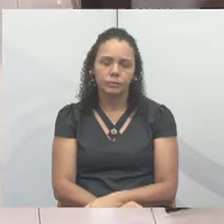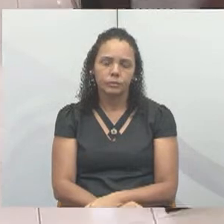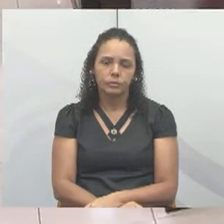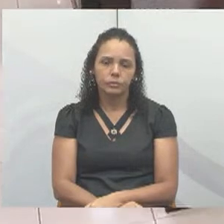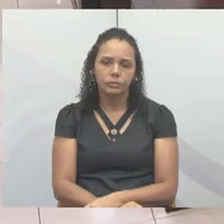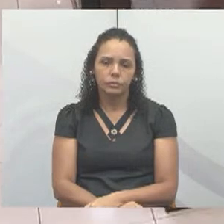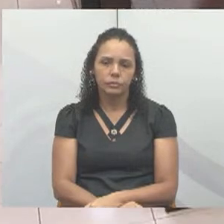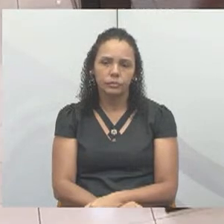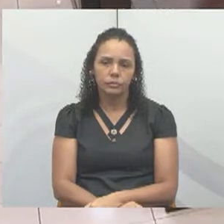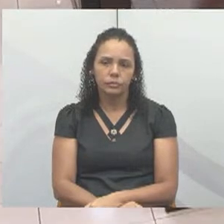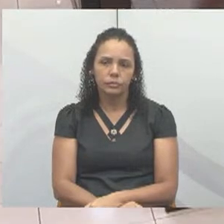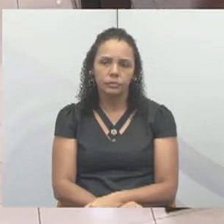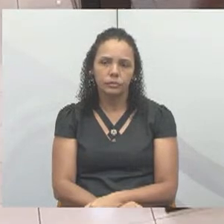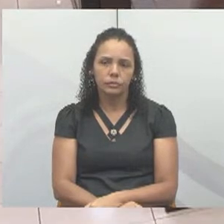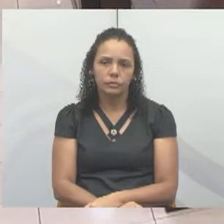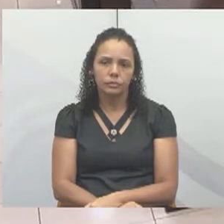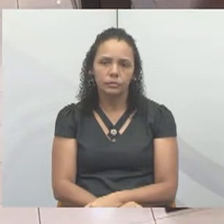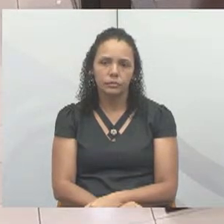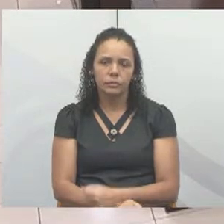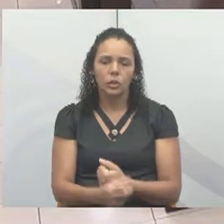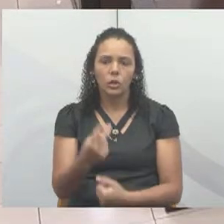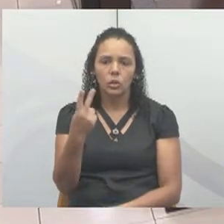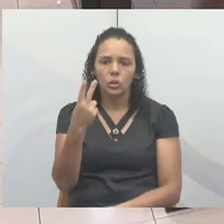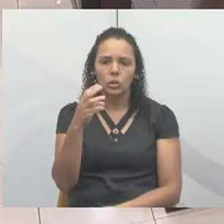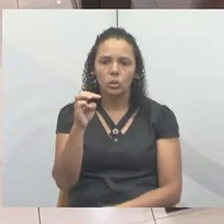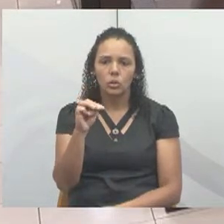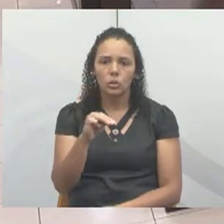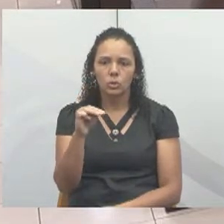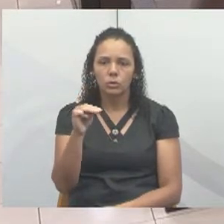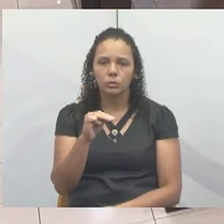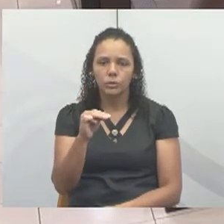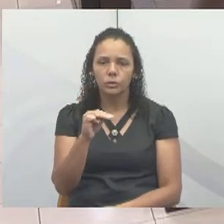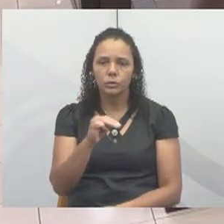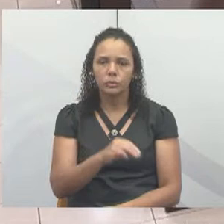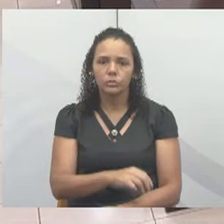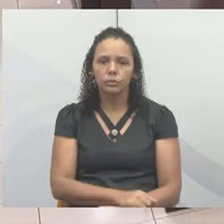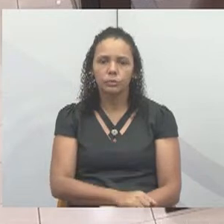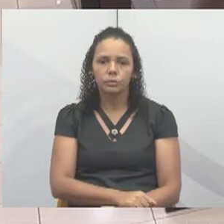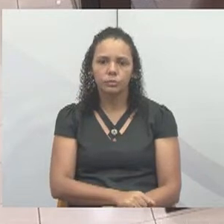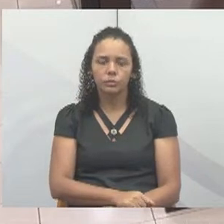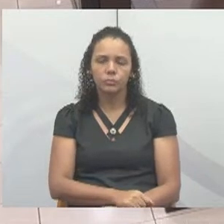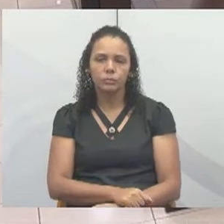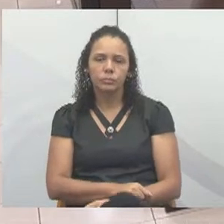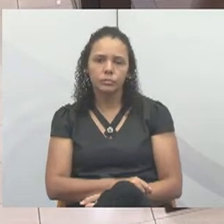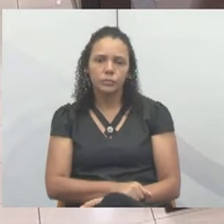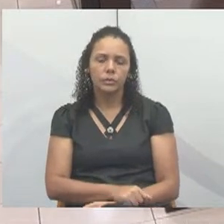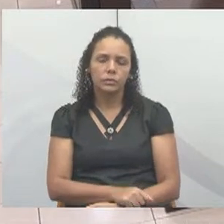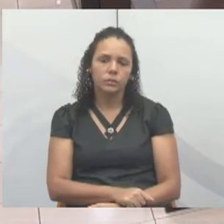2 minutos.